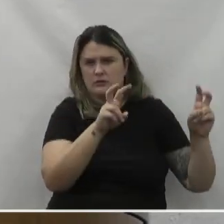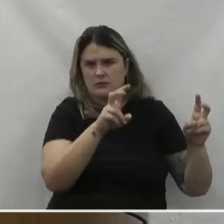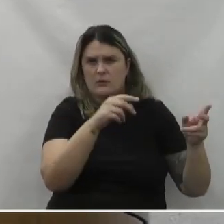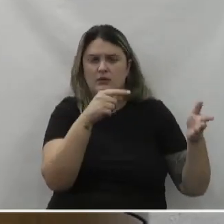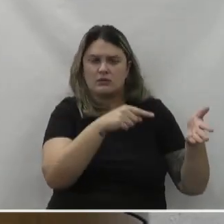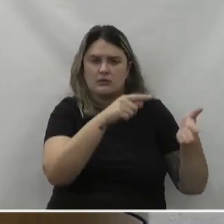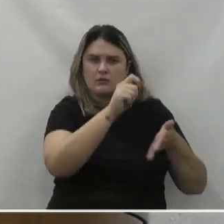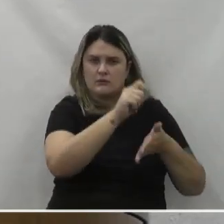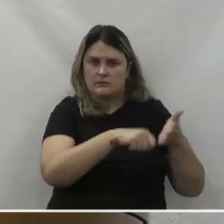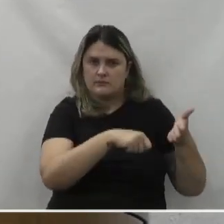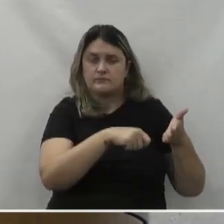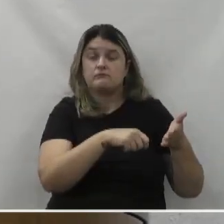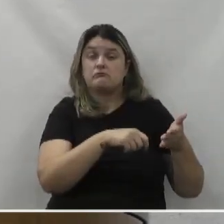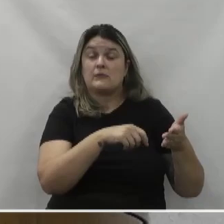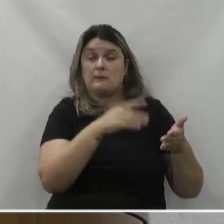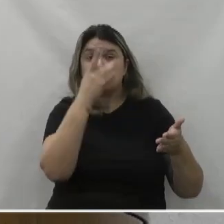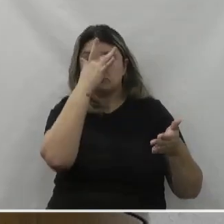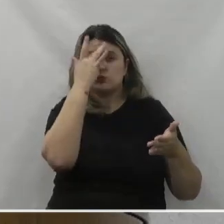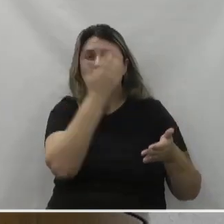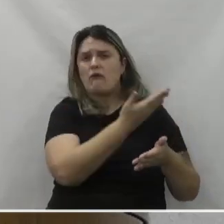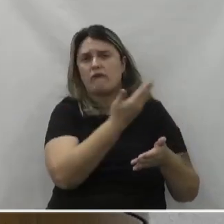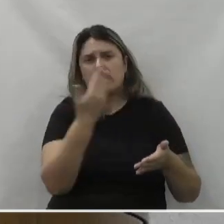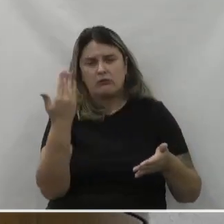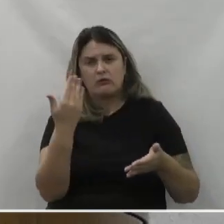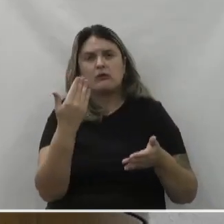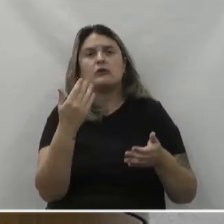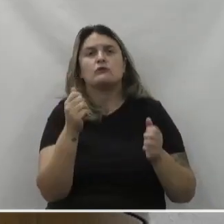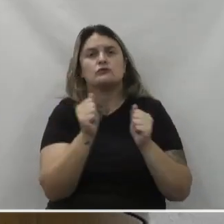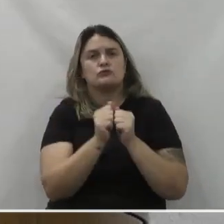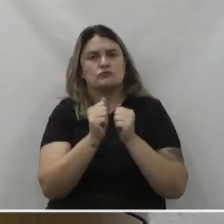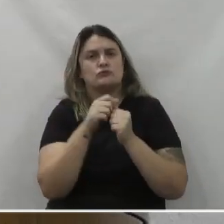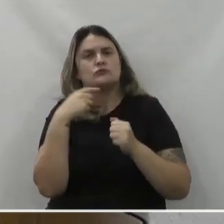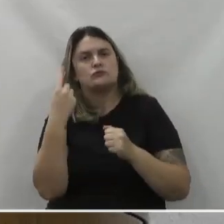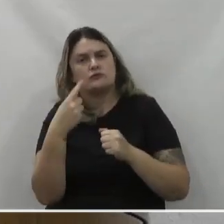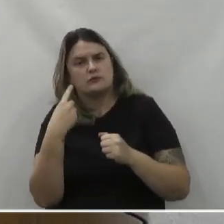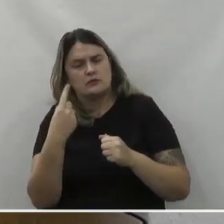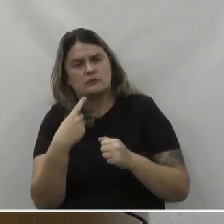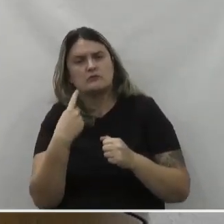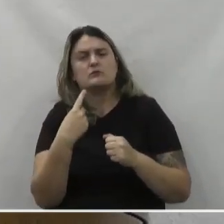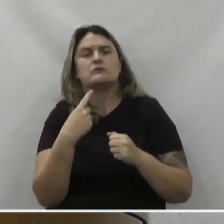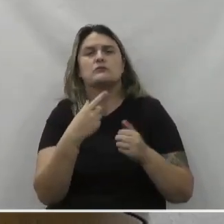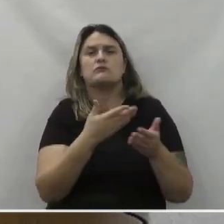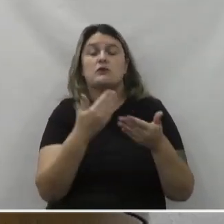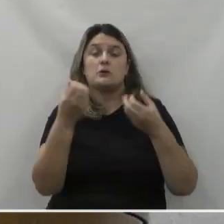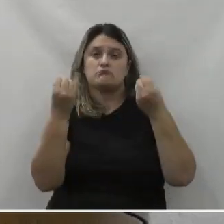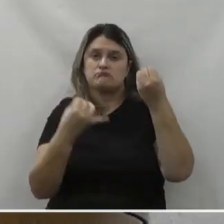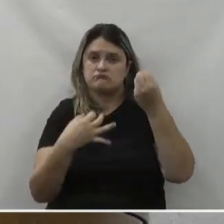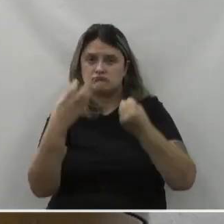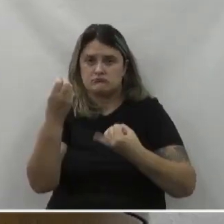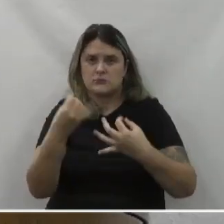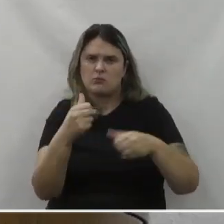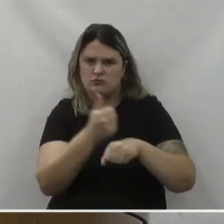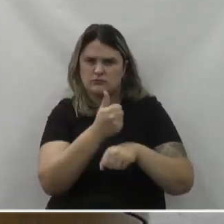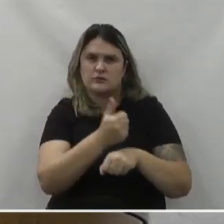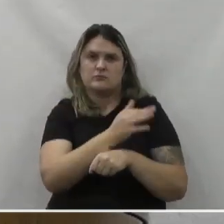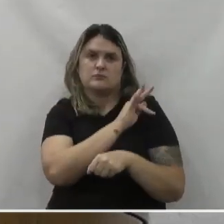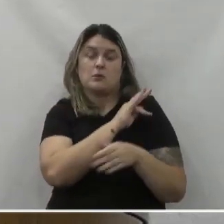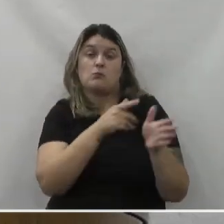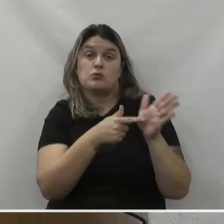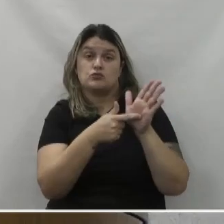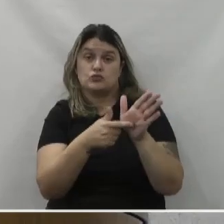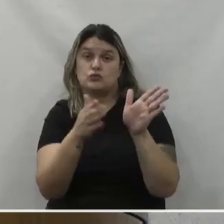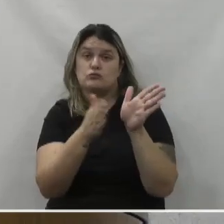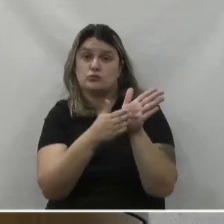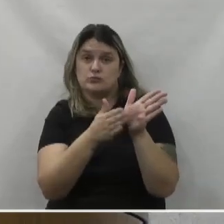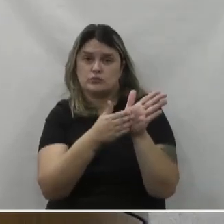contrato. E a empresa veio aqui, tudo com a sua assessoria jurídica, enfim, a parte técnica, e apresentaram para a gente.